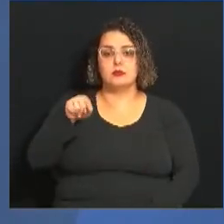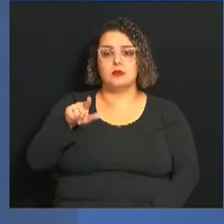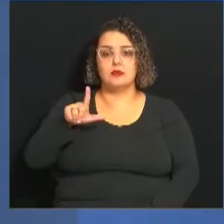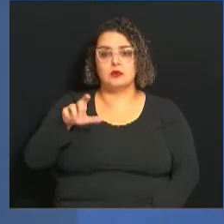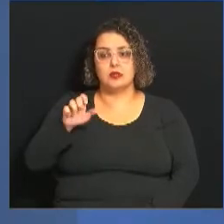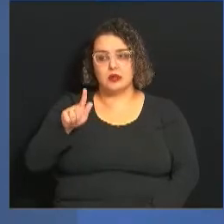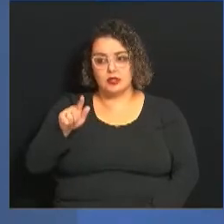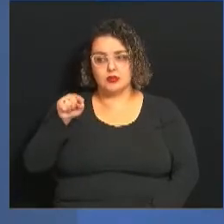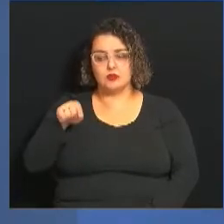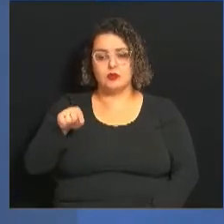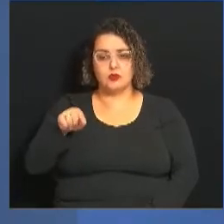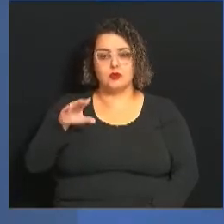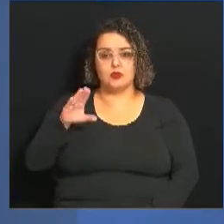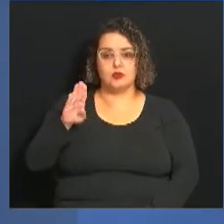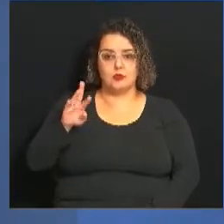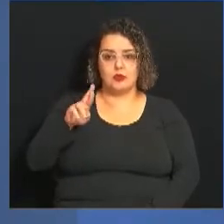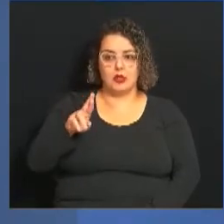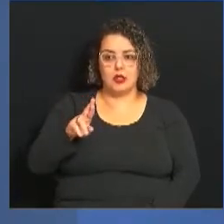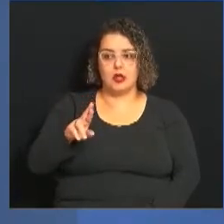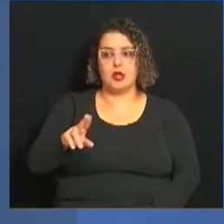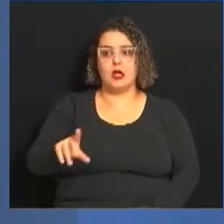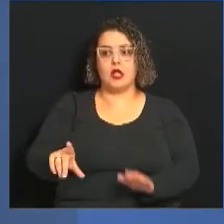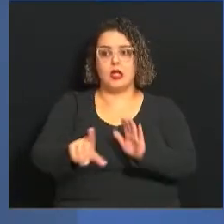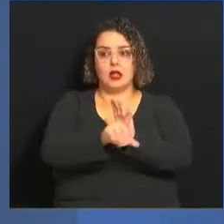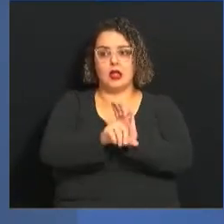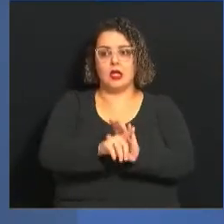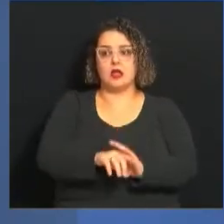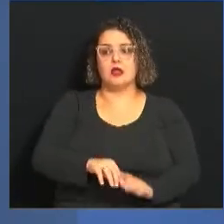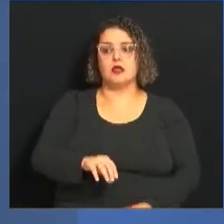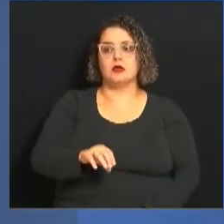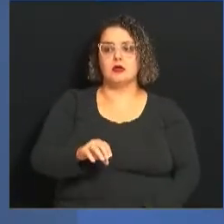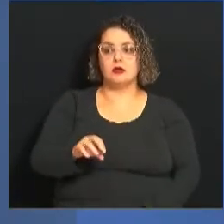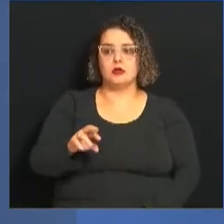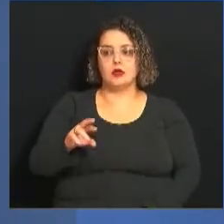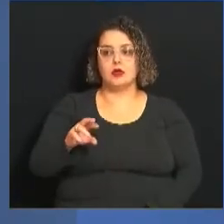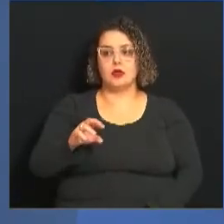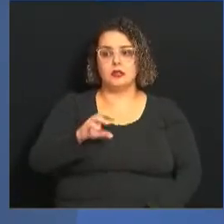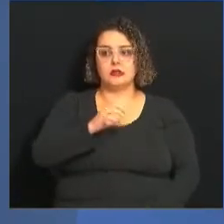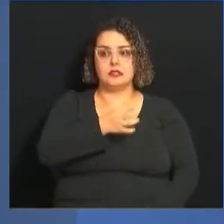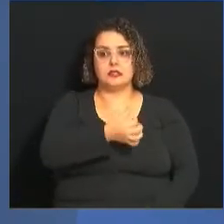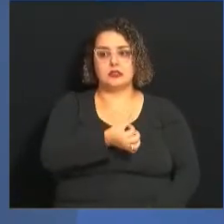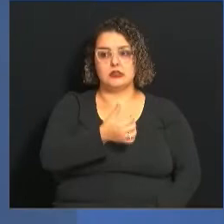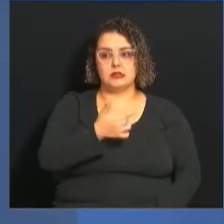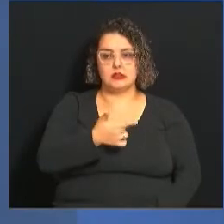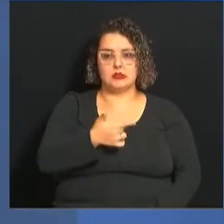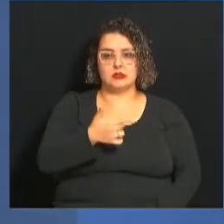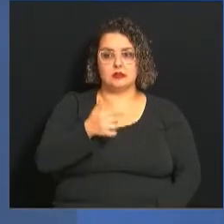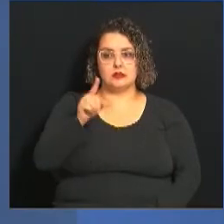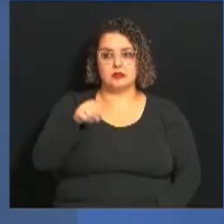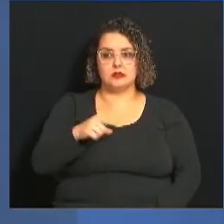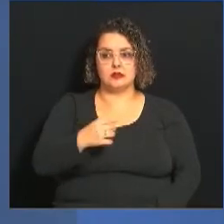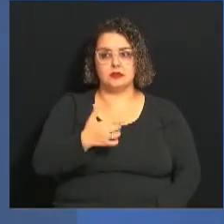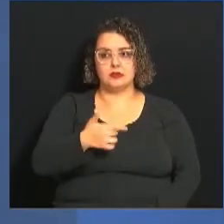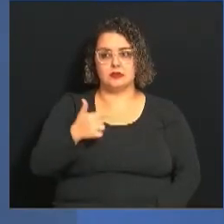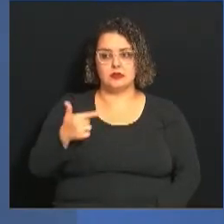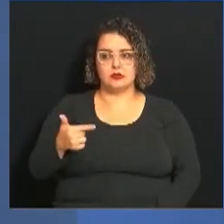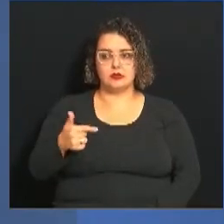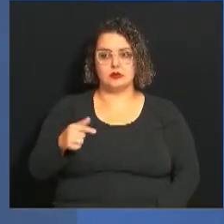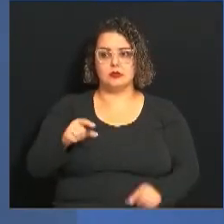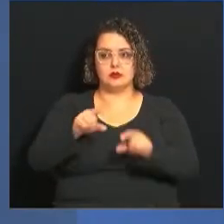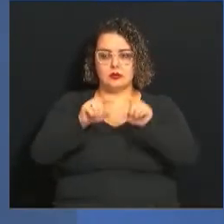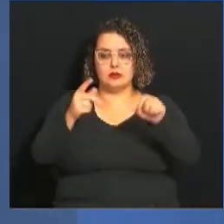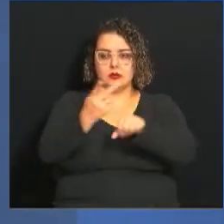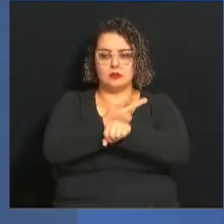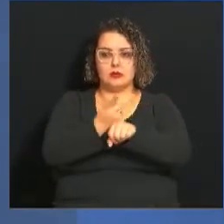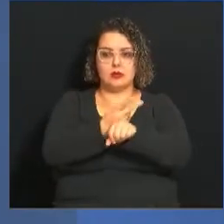campinas.sp.leg.br, é o projeto de lei ordinária número 62 de 2022. Você vai lá no nosso arquivo, entra em pesquisa de